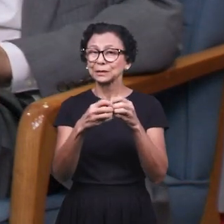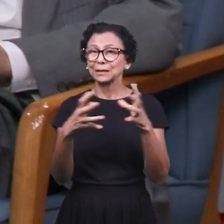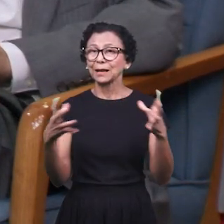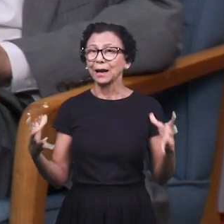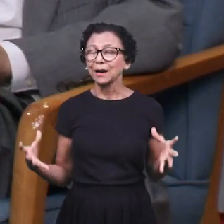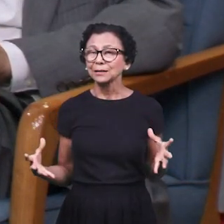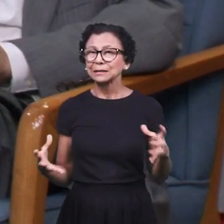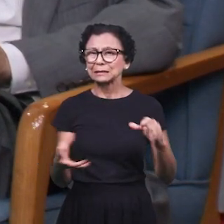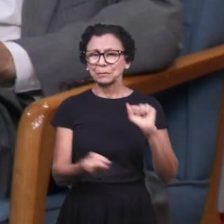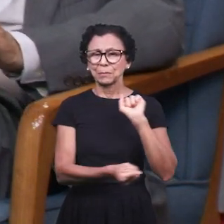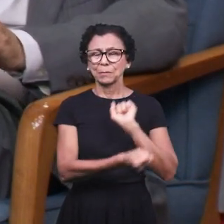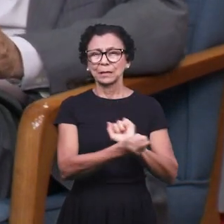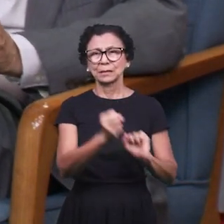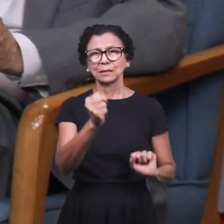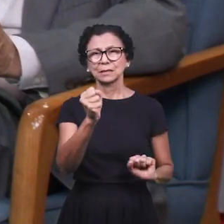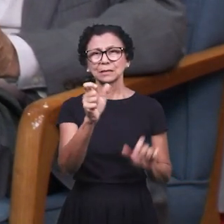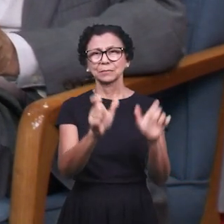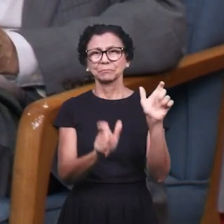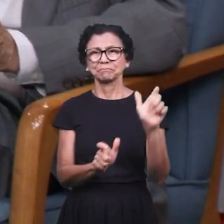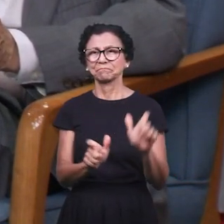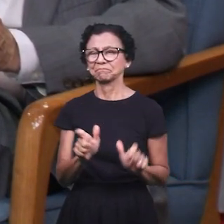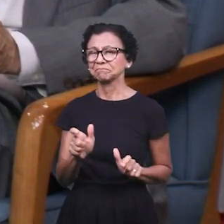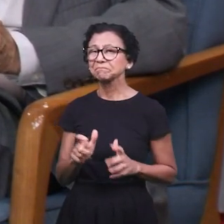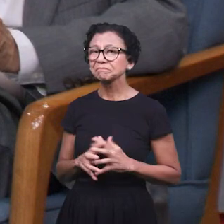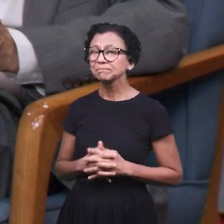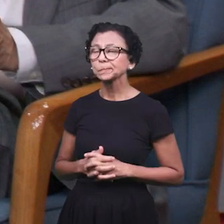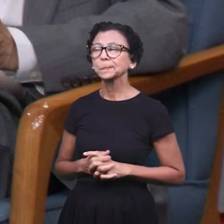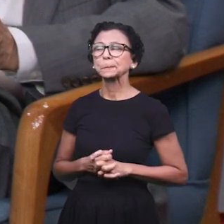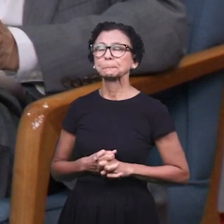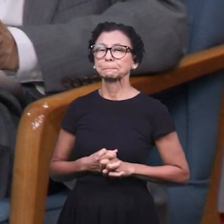incríveis. As libertações.